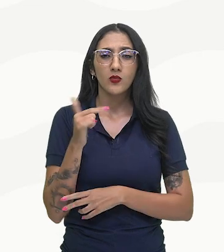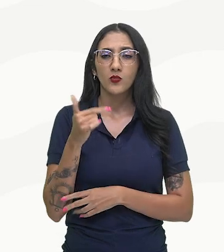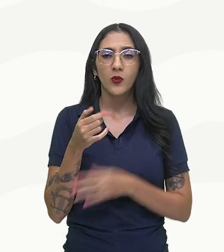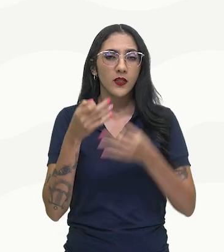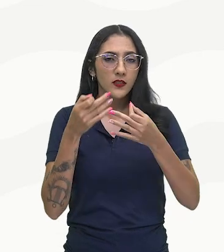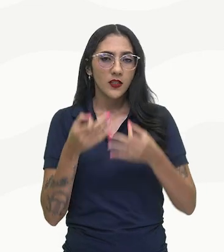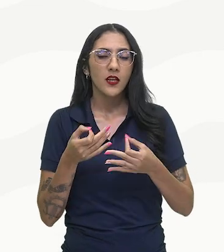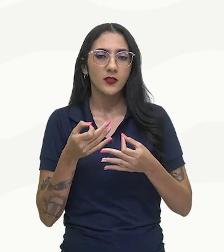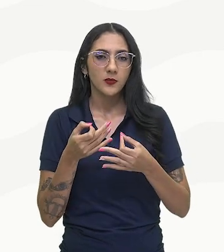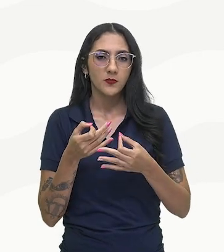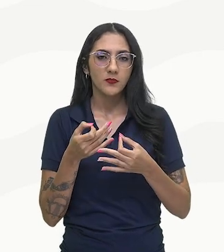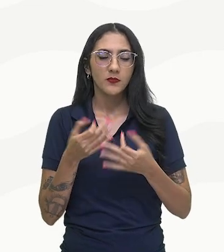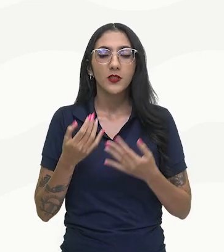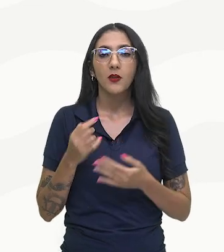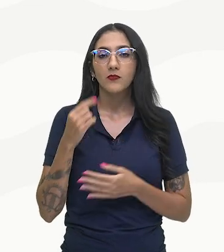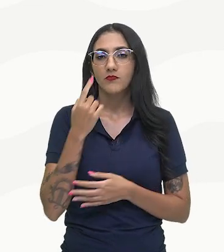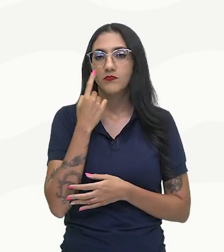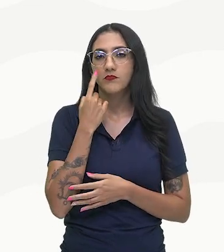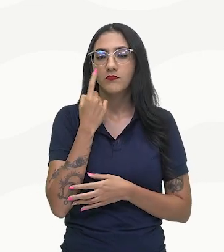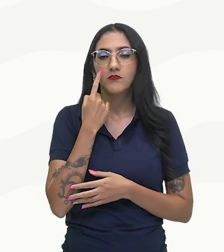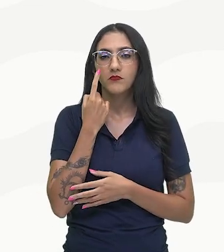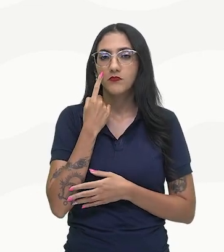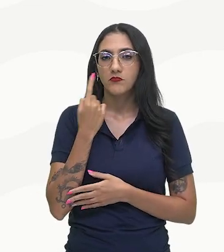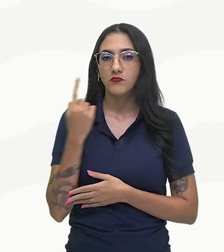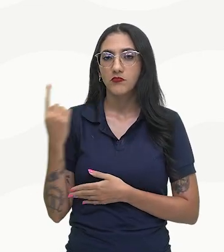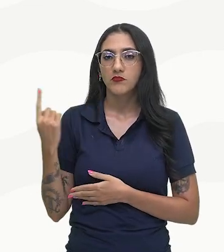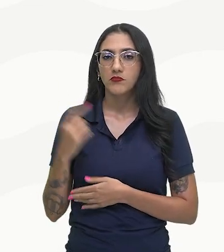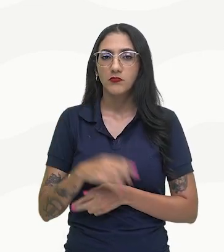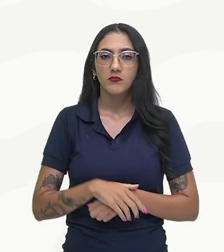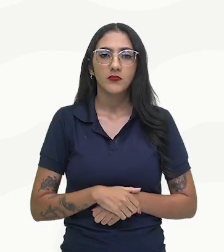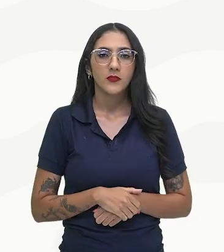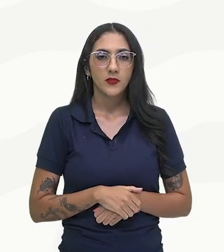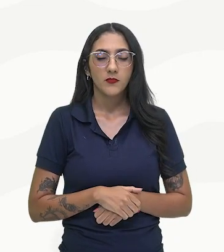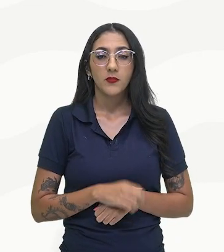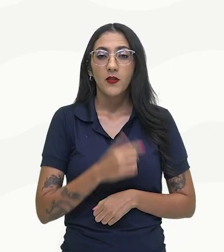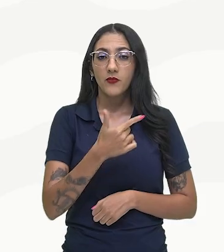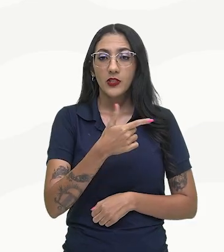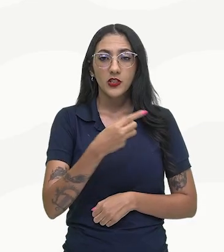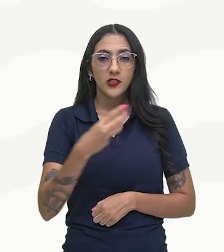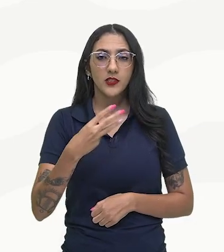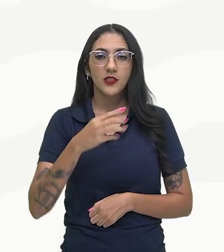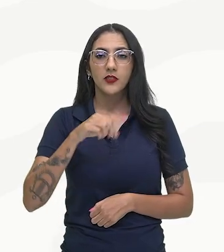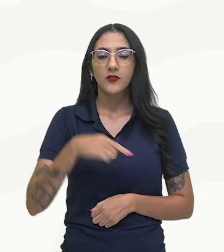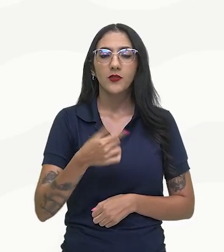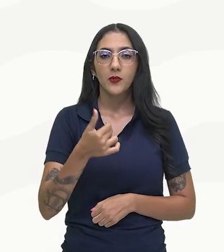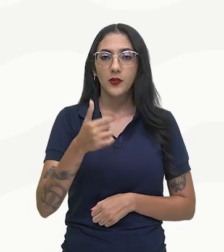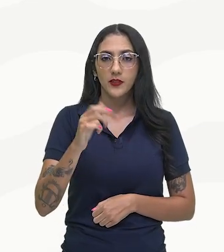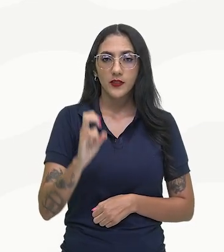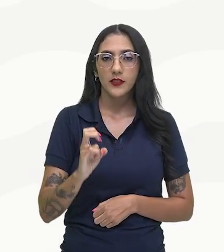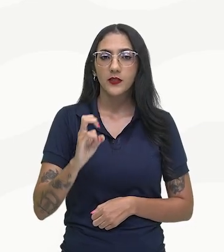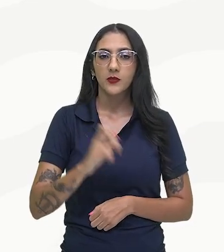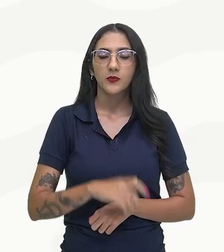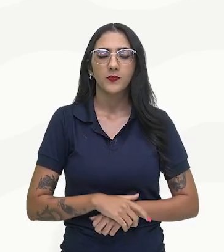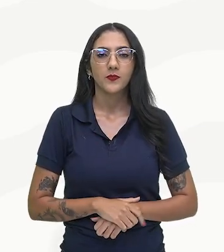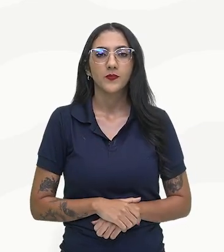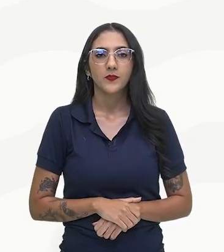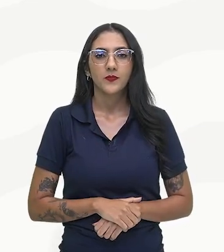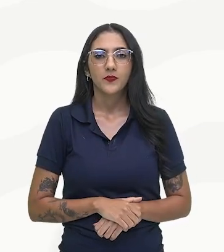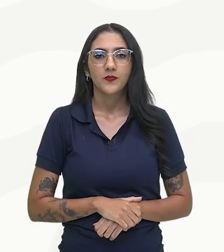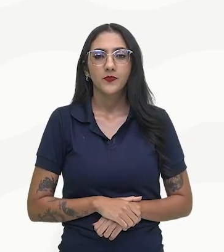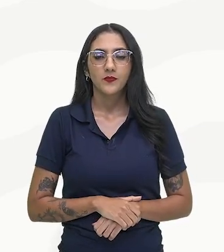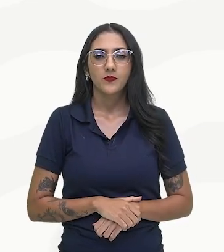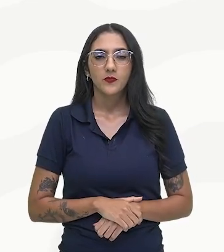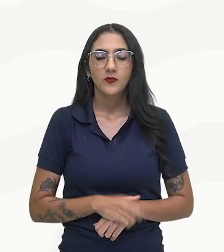considerar até a segunda casa. Então, a gente vai considerar como 23,15. E agora, professora Manuela, vamos calcular